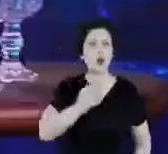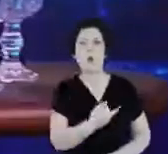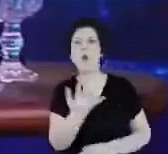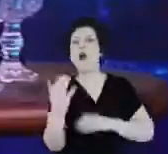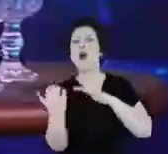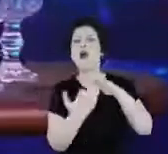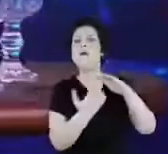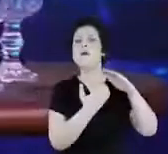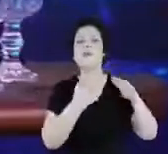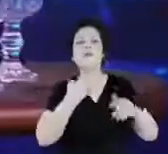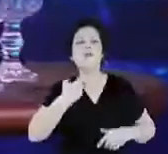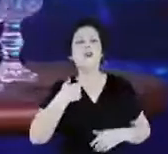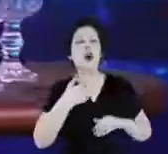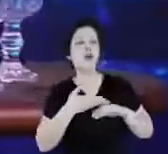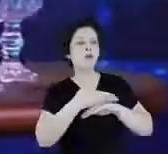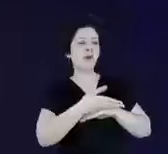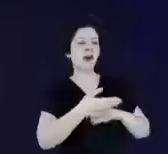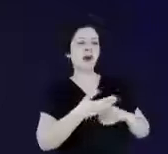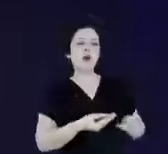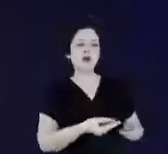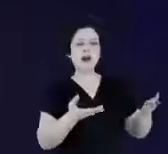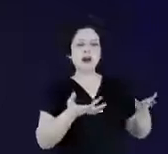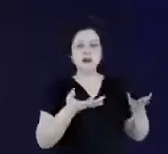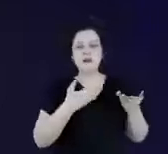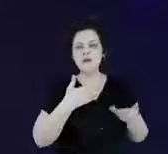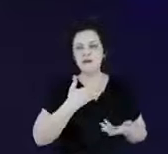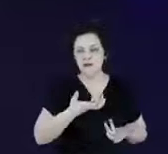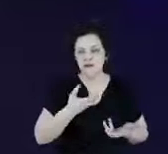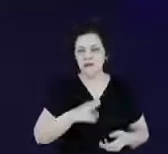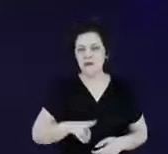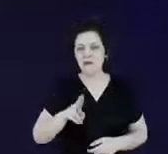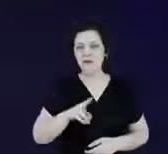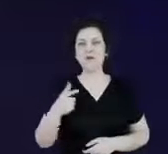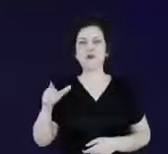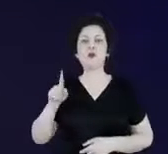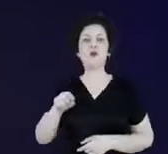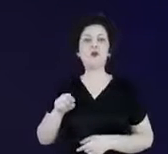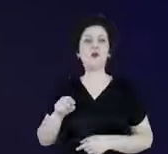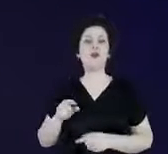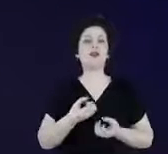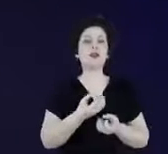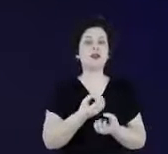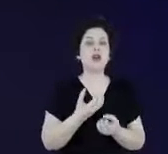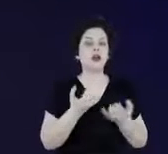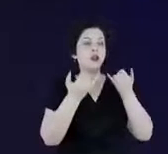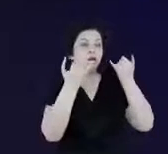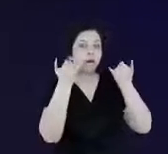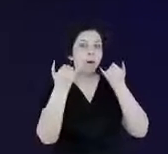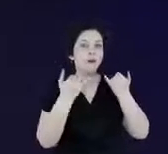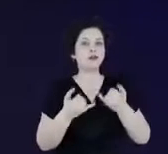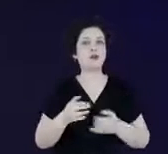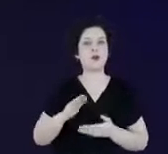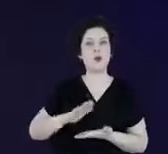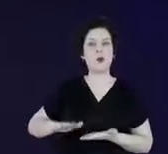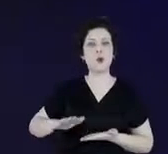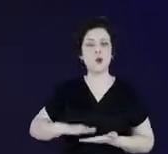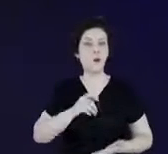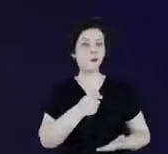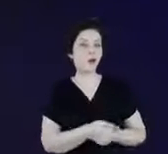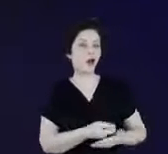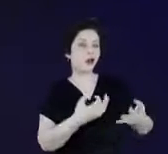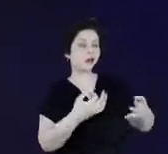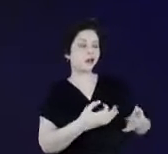gostaria de usar esse acesso essa distribuição free é né E a outra dados consumo né o cara paga conta em dia ou não